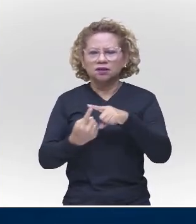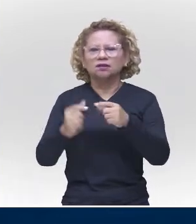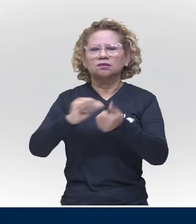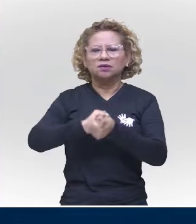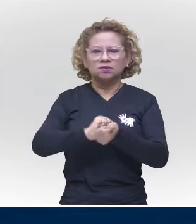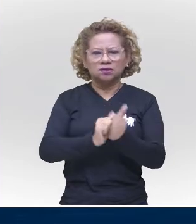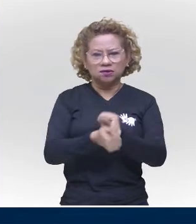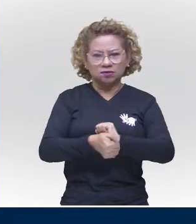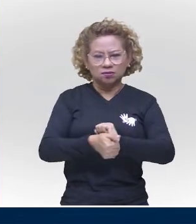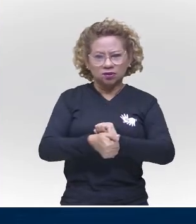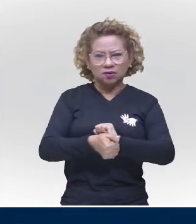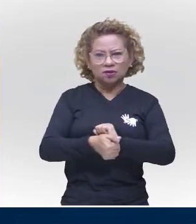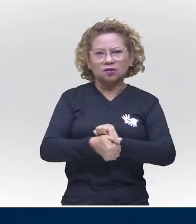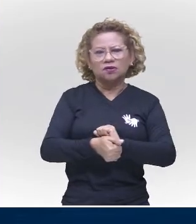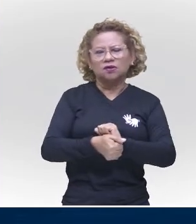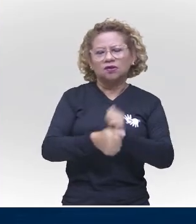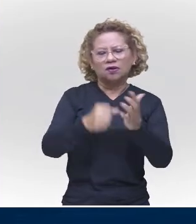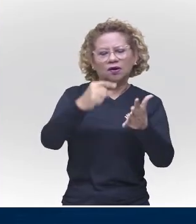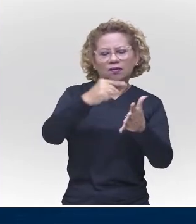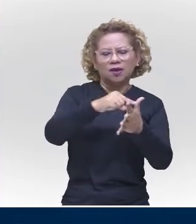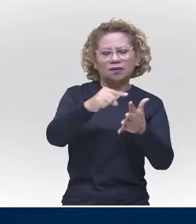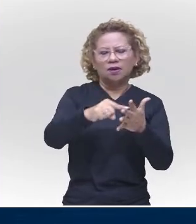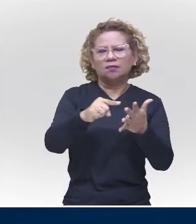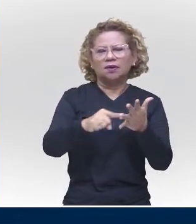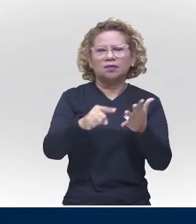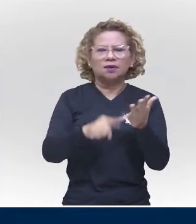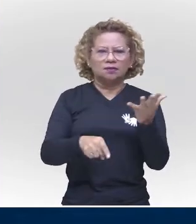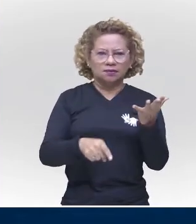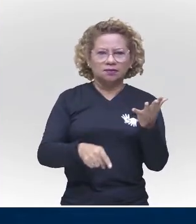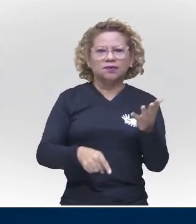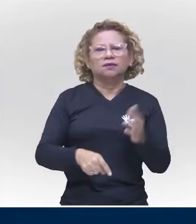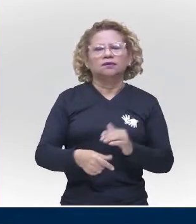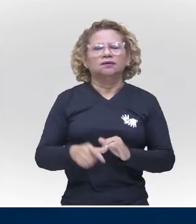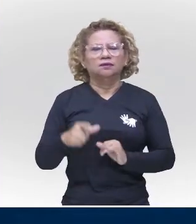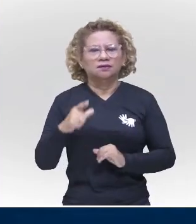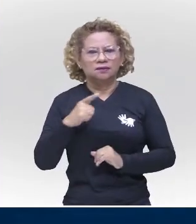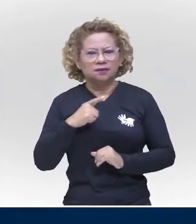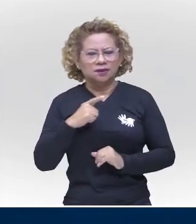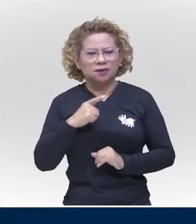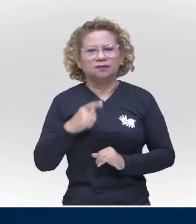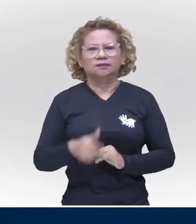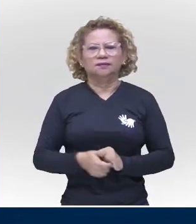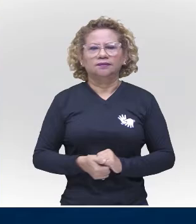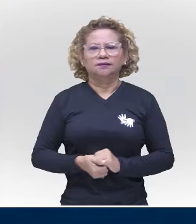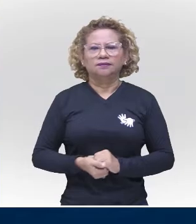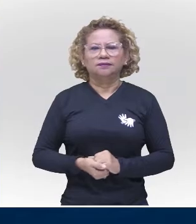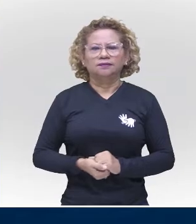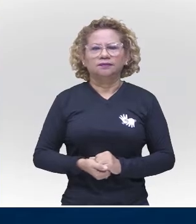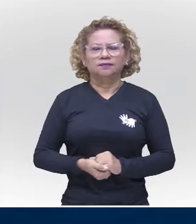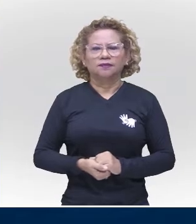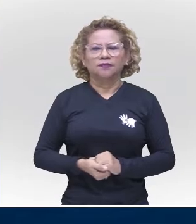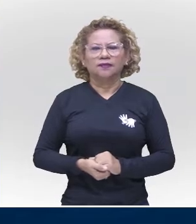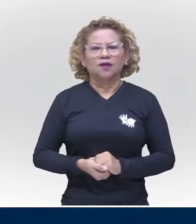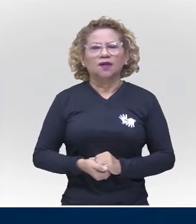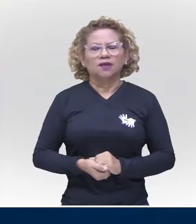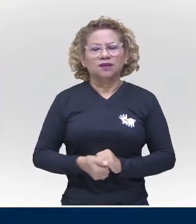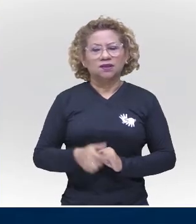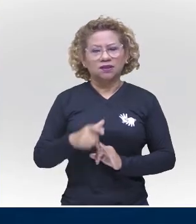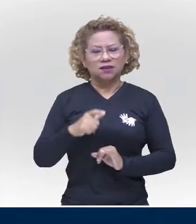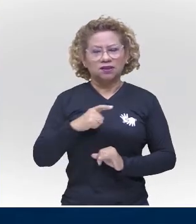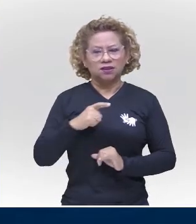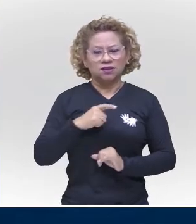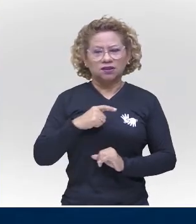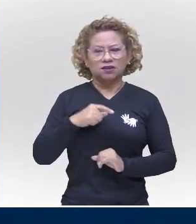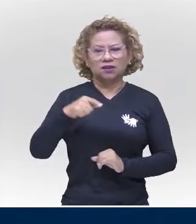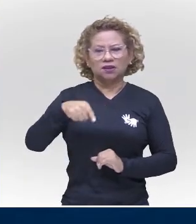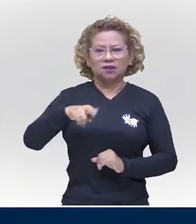como o futsal, o vôlei, o basquete. Nós também temos o campo.